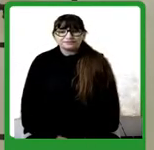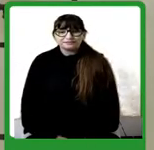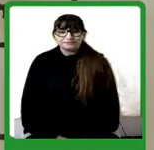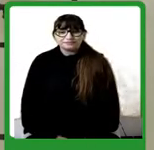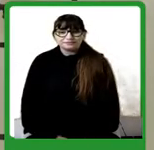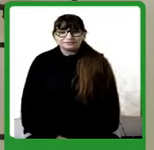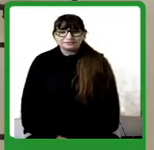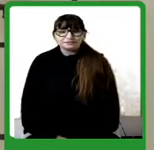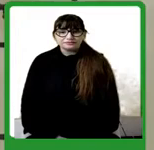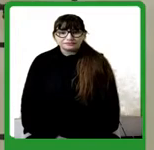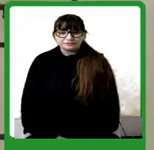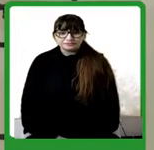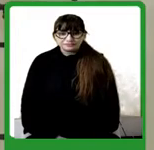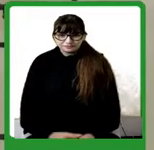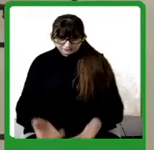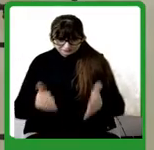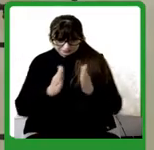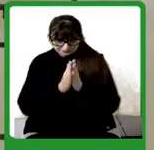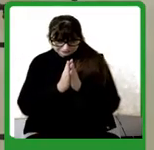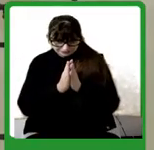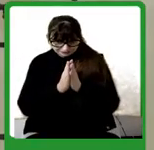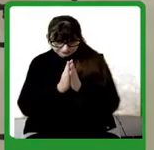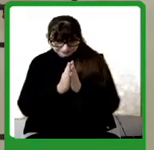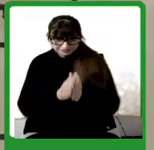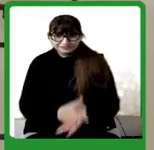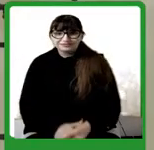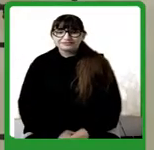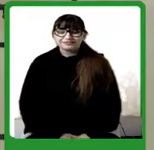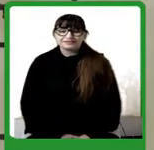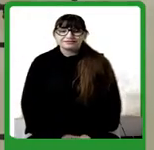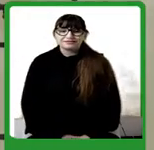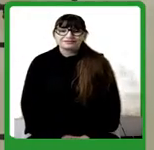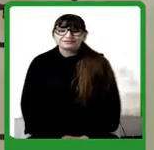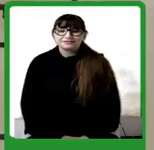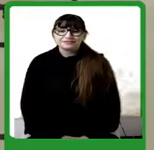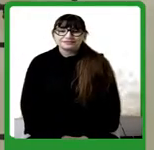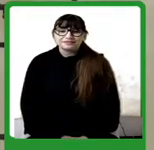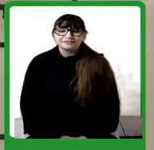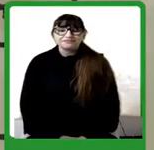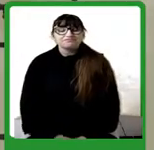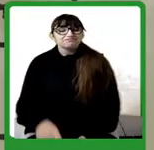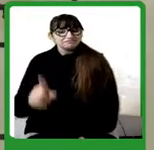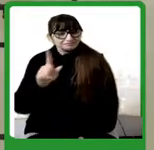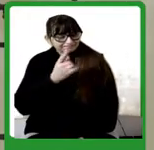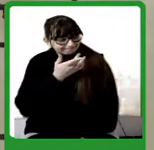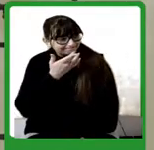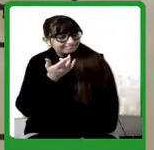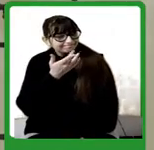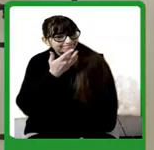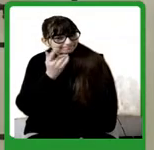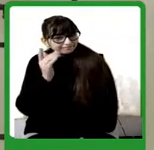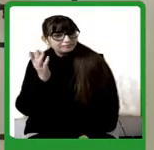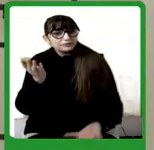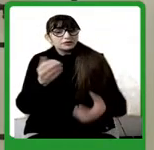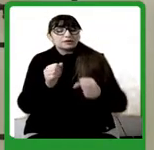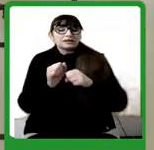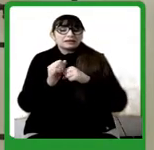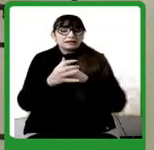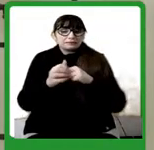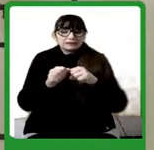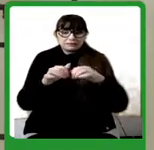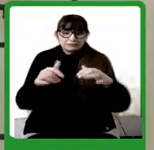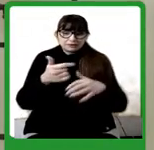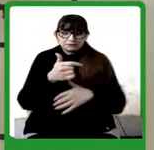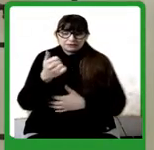Tu quer que eu rezo pra tu também? Ai, gente, olha, não tá fácil. Agora a pandemia, não tem mais os bailes que eu